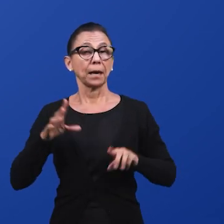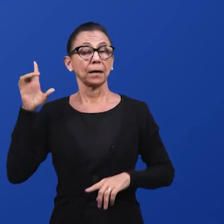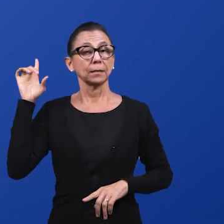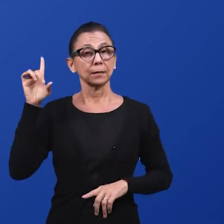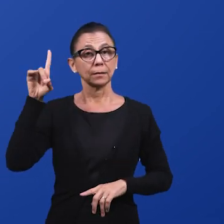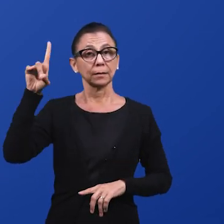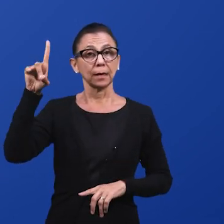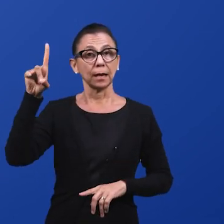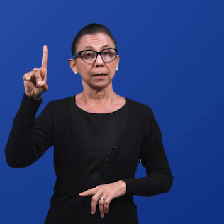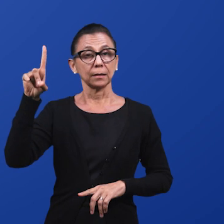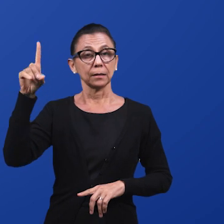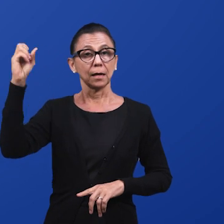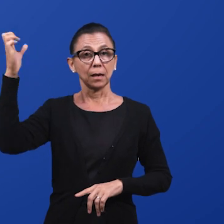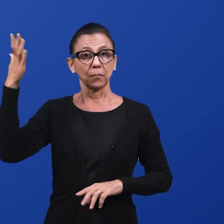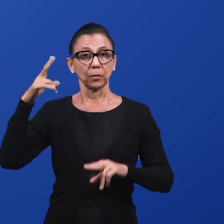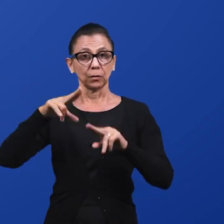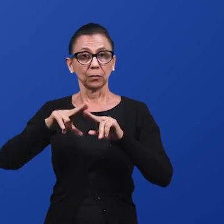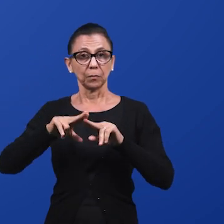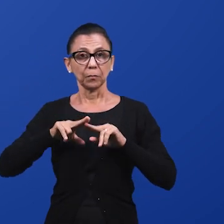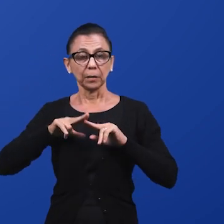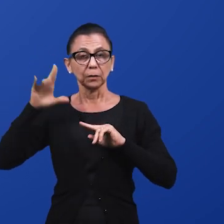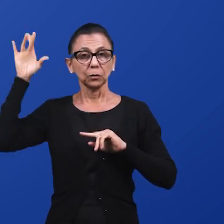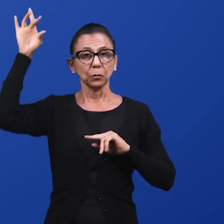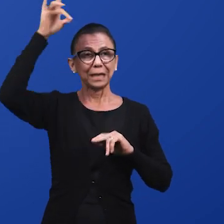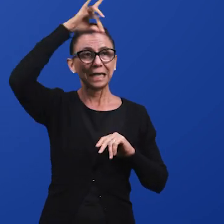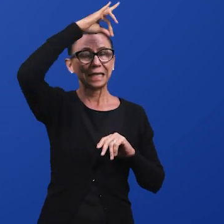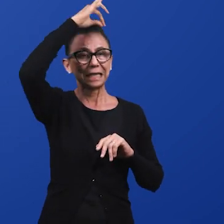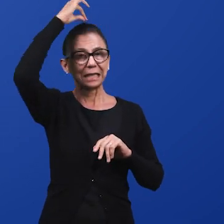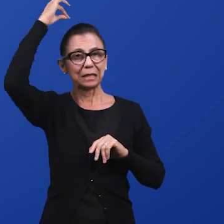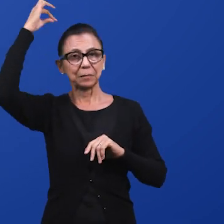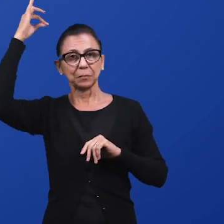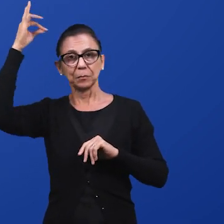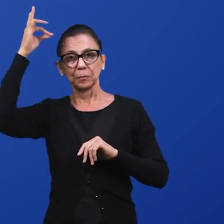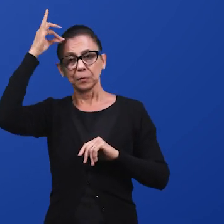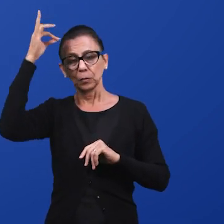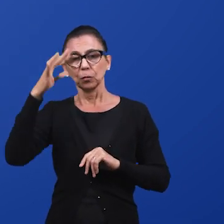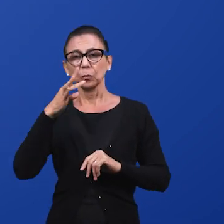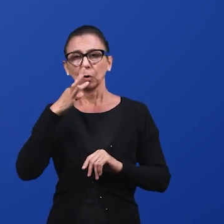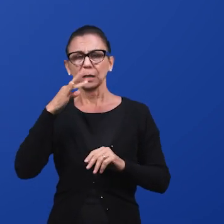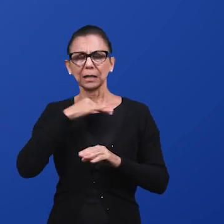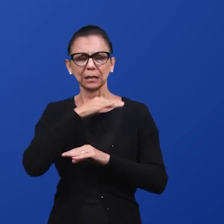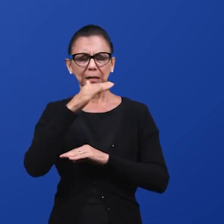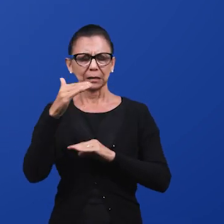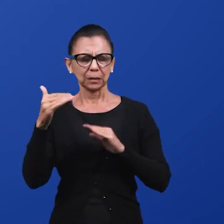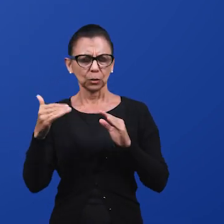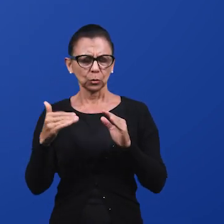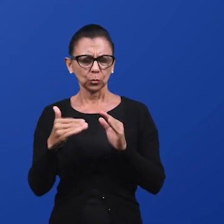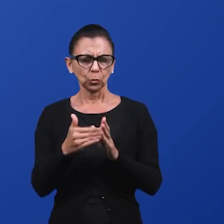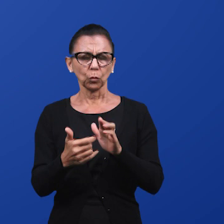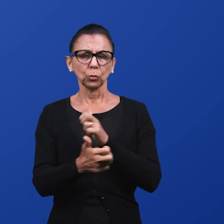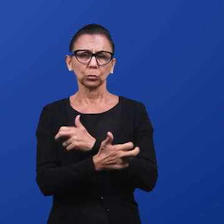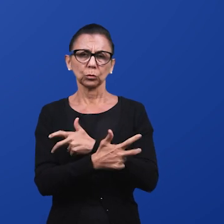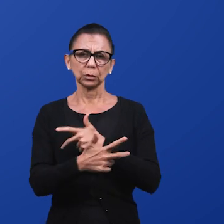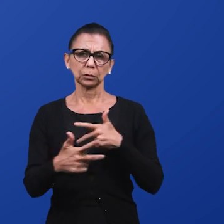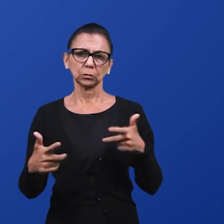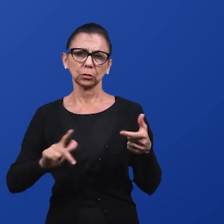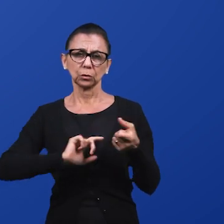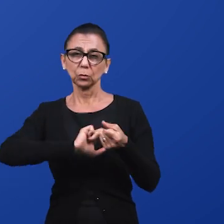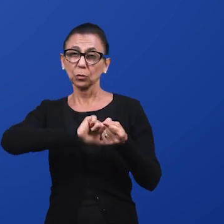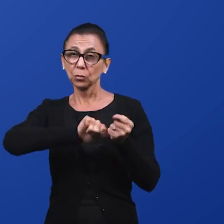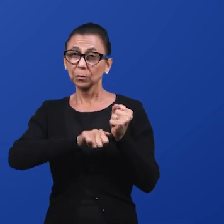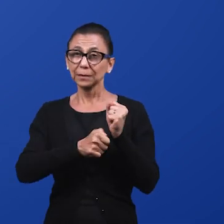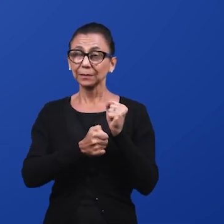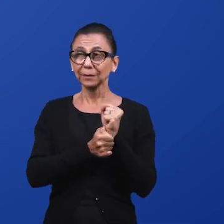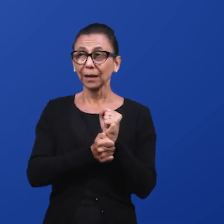mas Deus nos revelou pelo seu Espírito, porque o Espírito penetra todas as coisas, ainda as profundezas